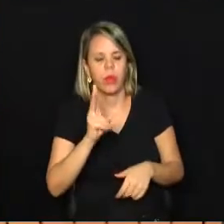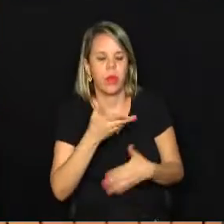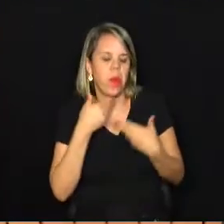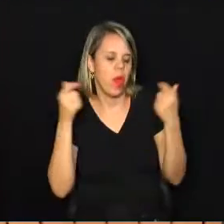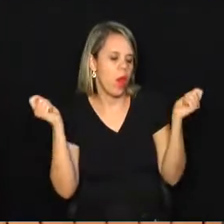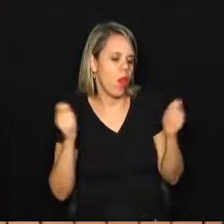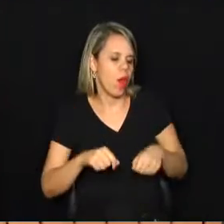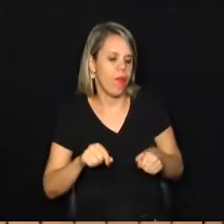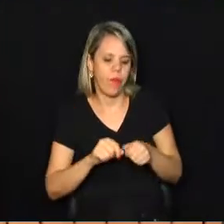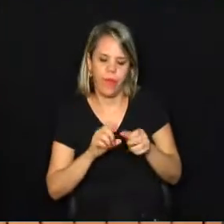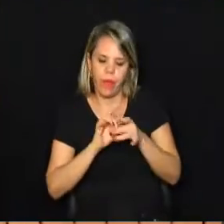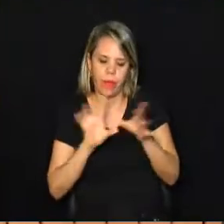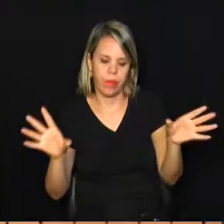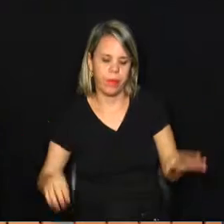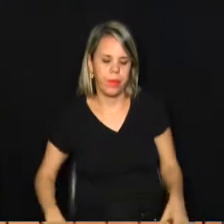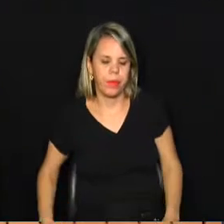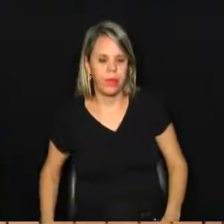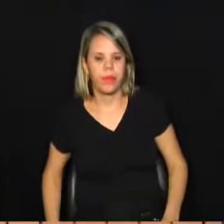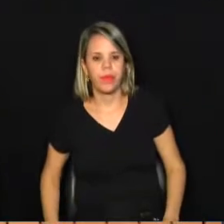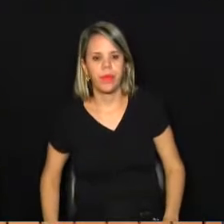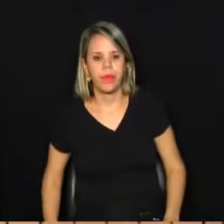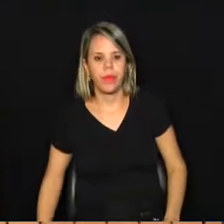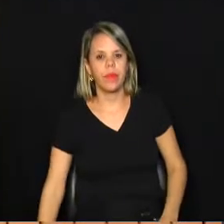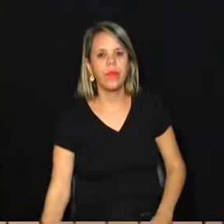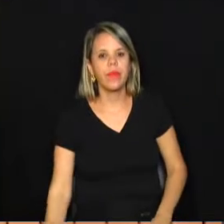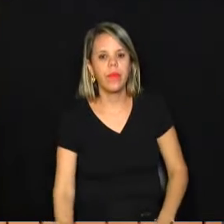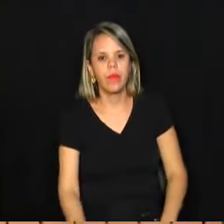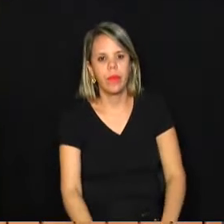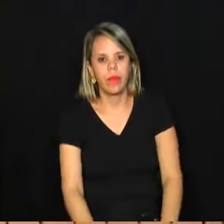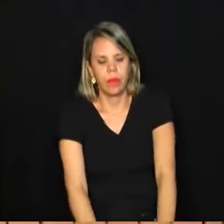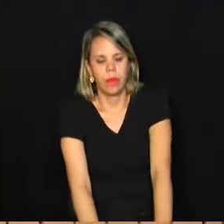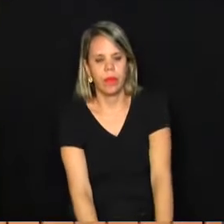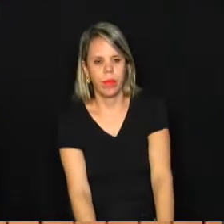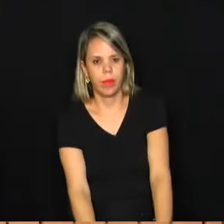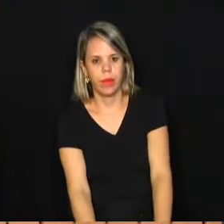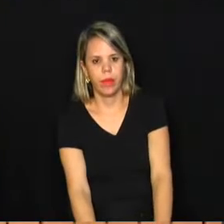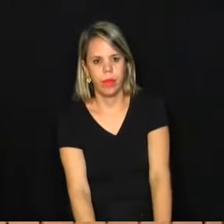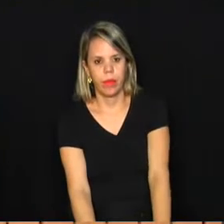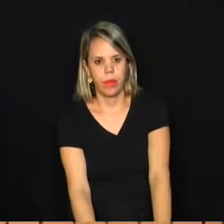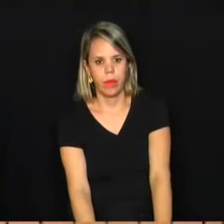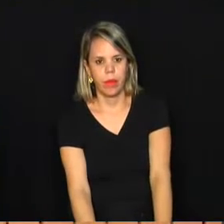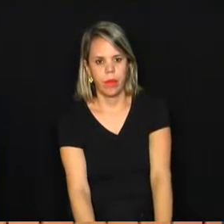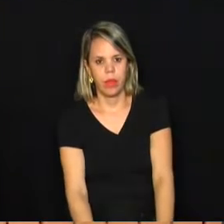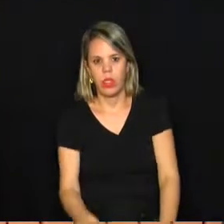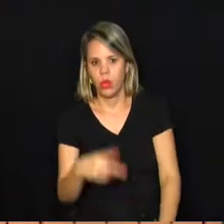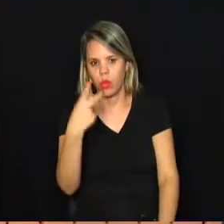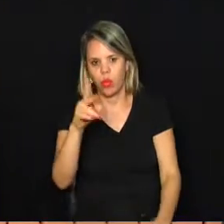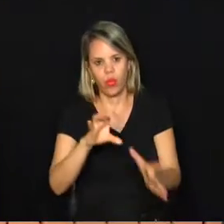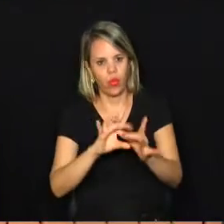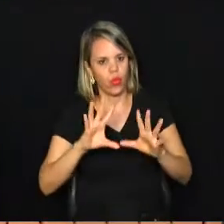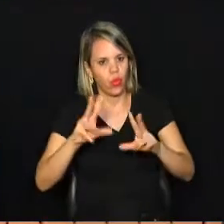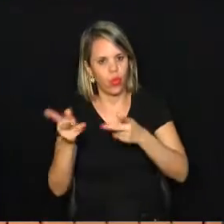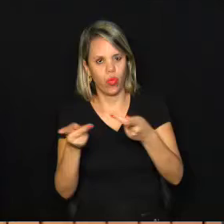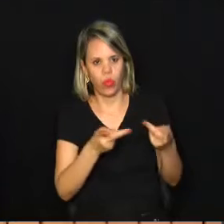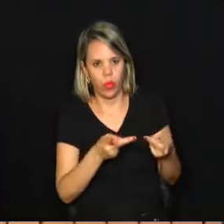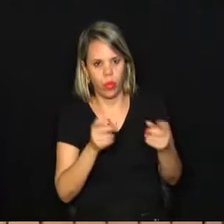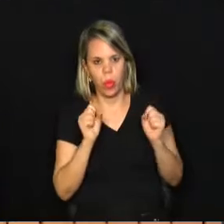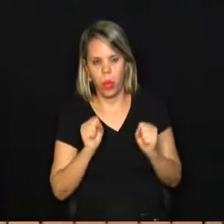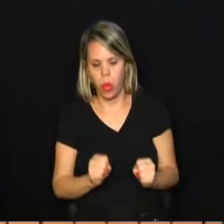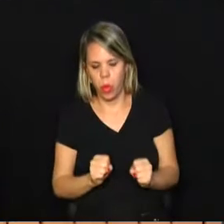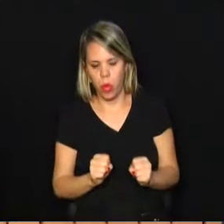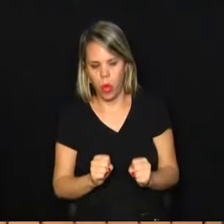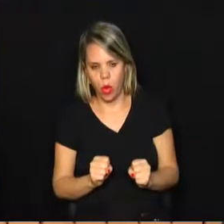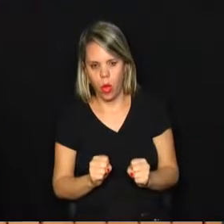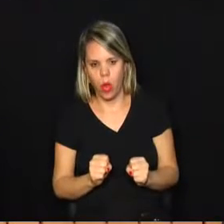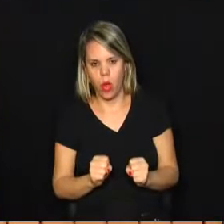forma como você determinar. E a palavra será sua e dos demais convidados, para que possam